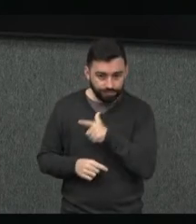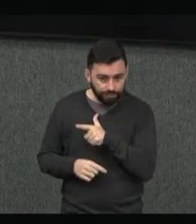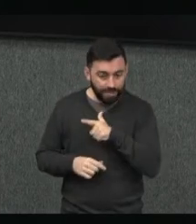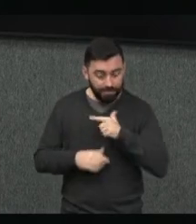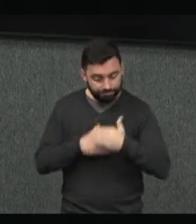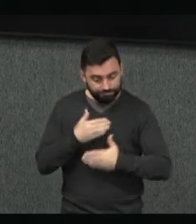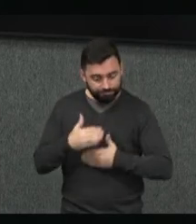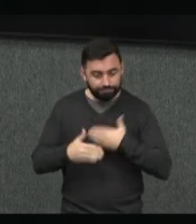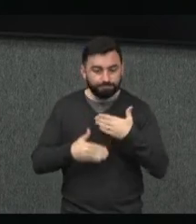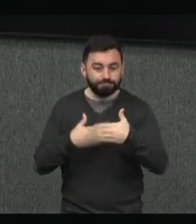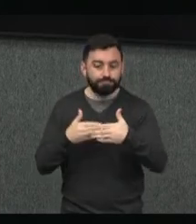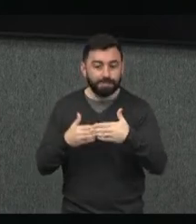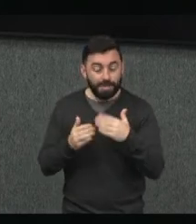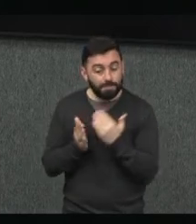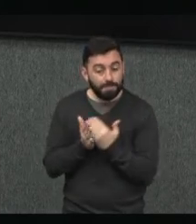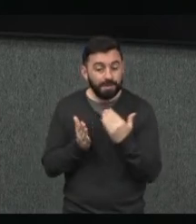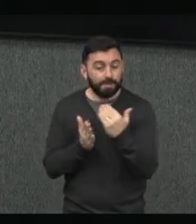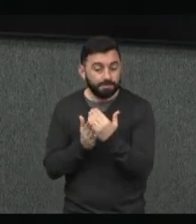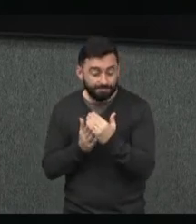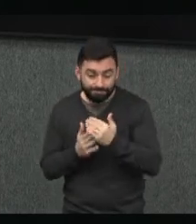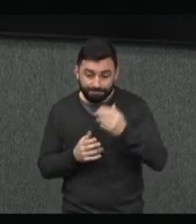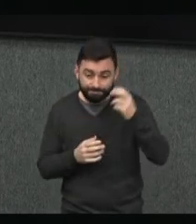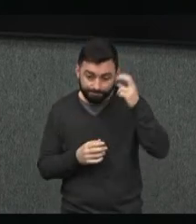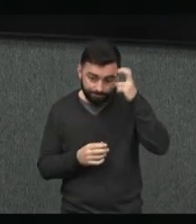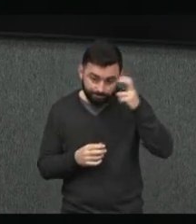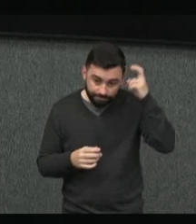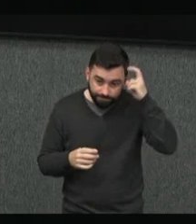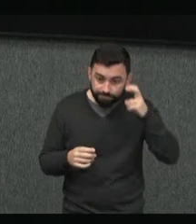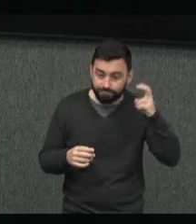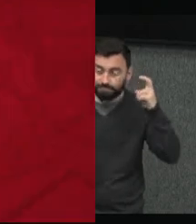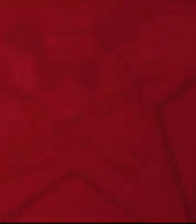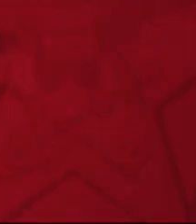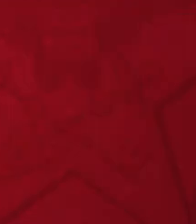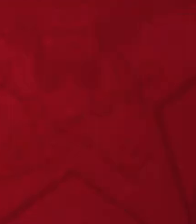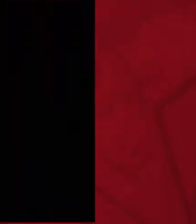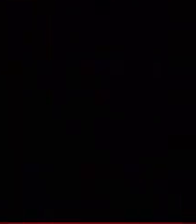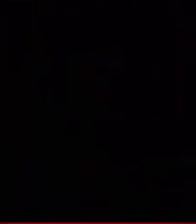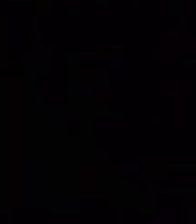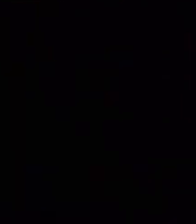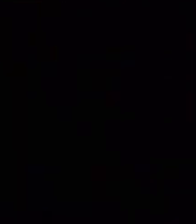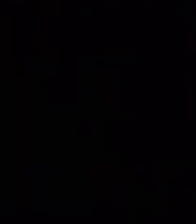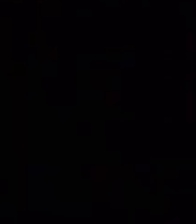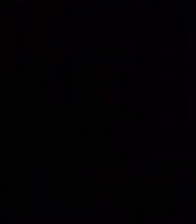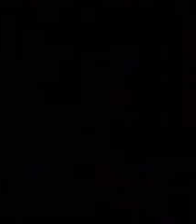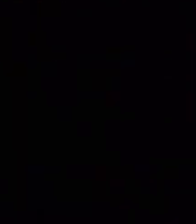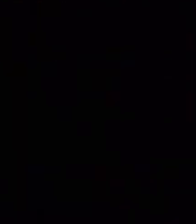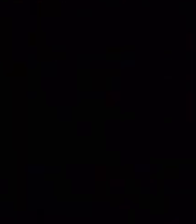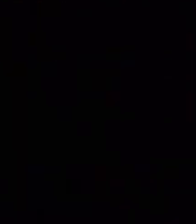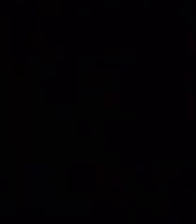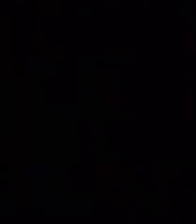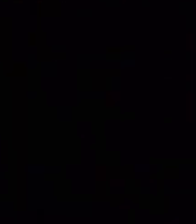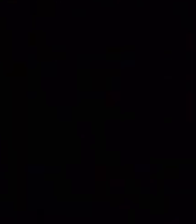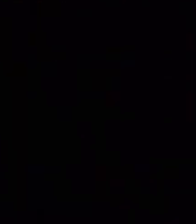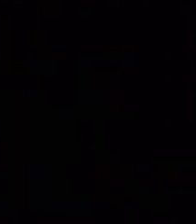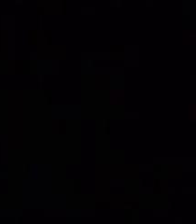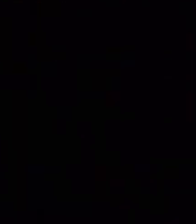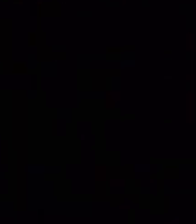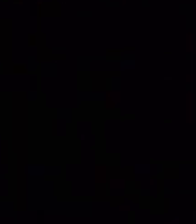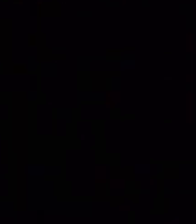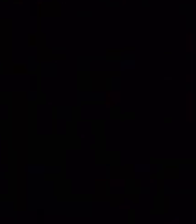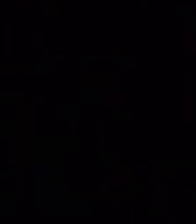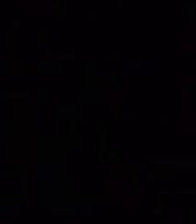fruto dessas altas habilidades e dessa superdotação. Em seguida, Adriana Salvaro